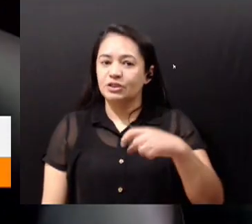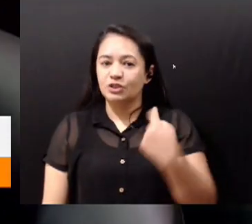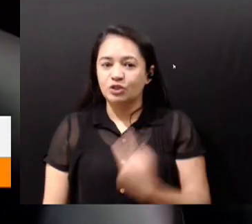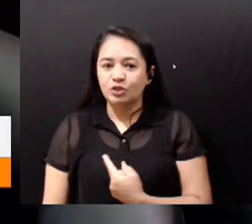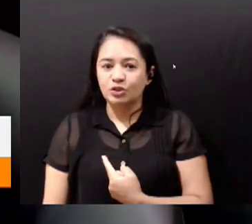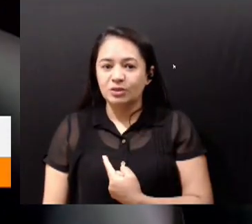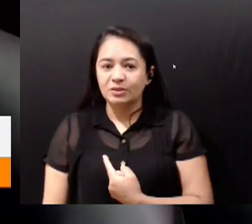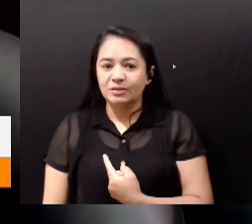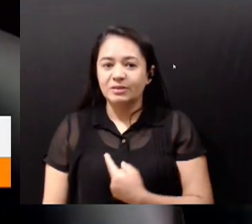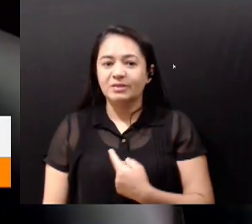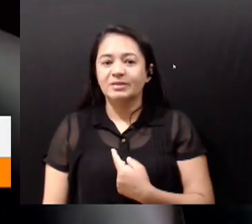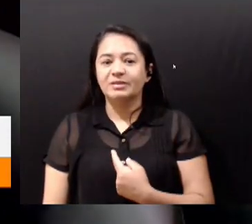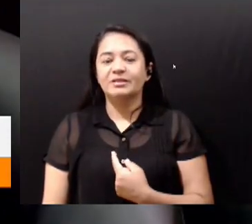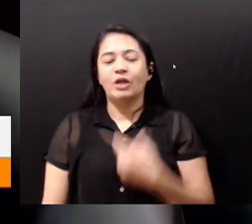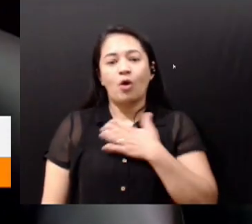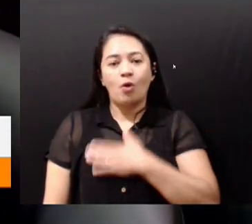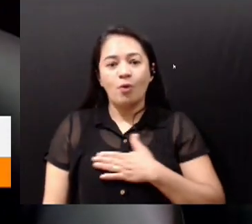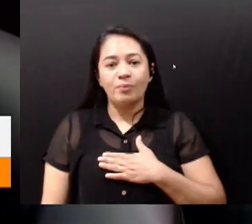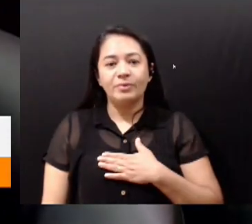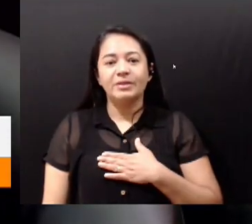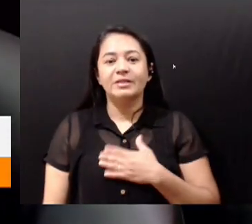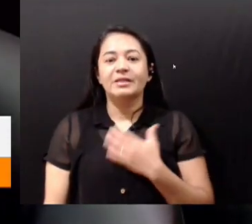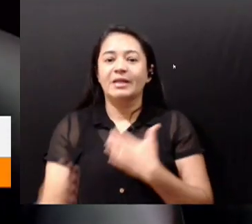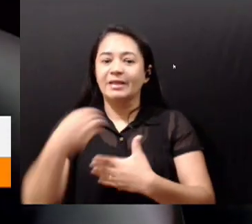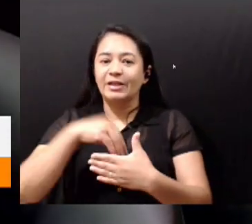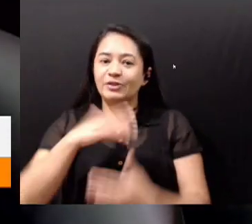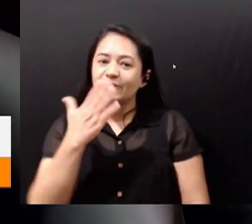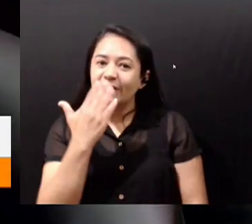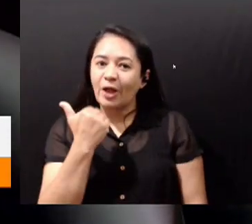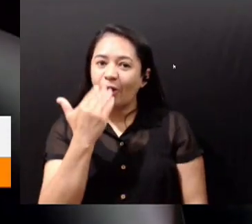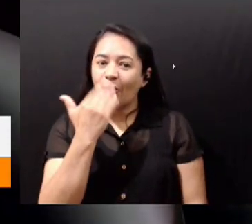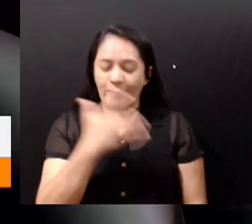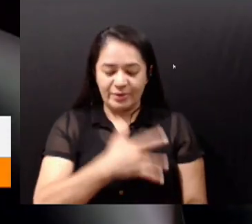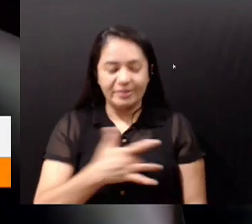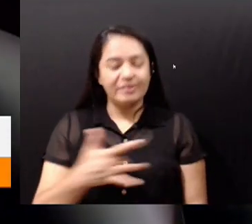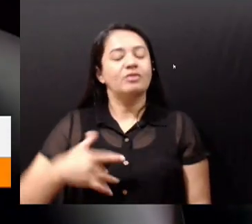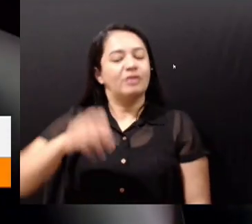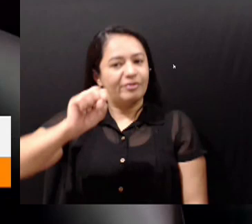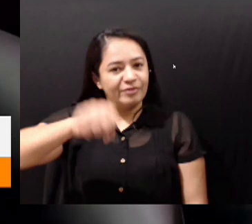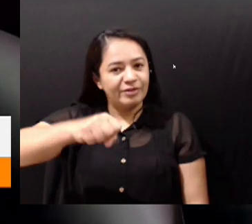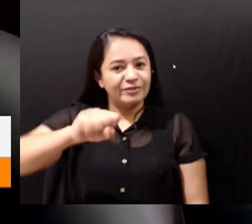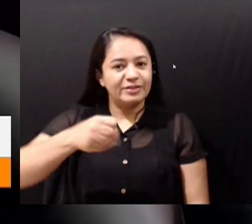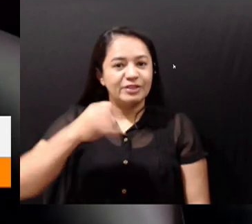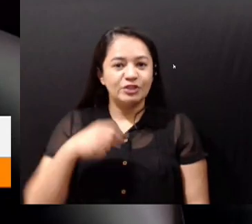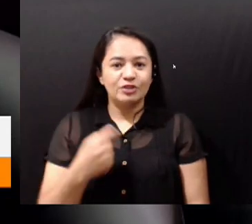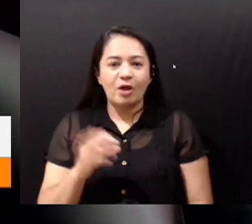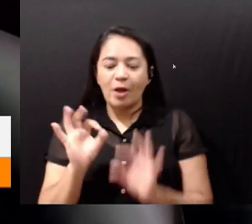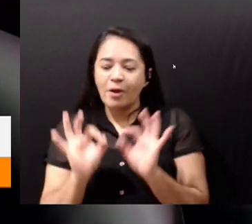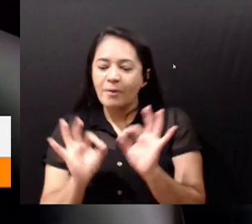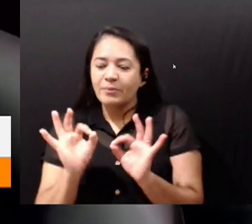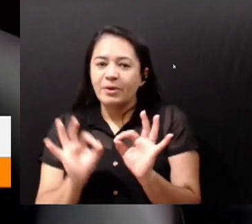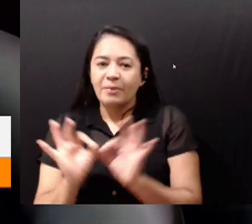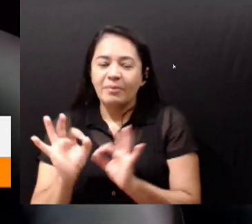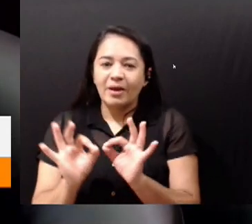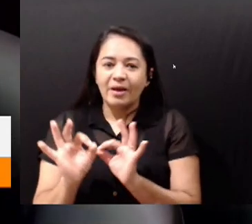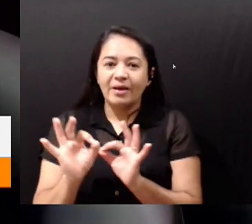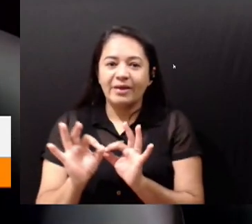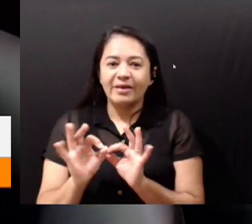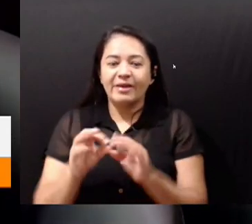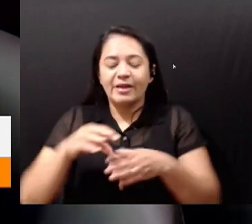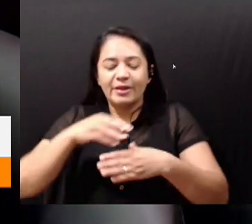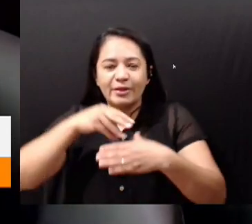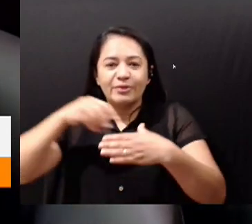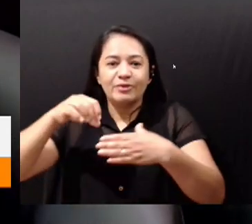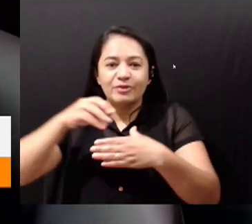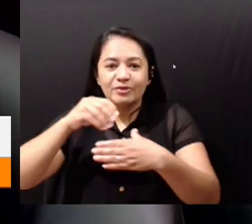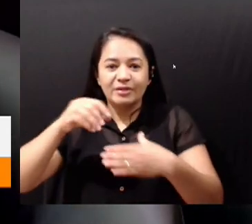esse prazer na comida saudável, só a gente fazendo aqueles ajustes ali nos temperos, entendeu?